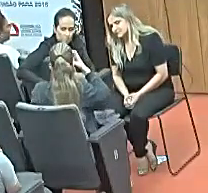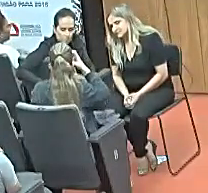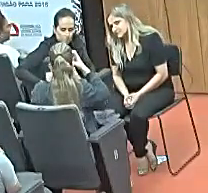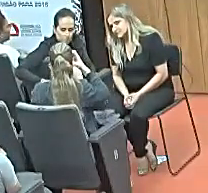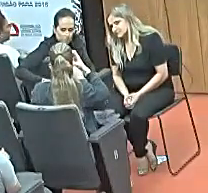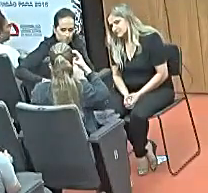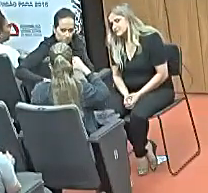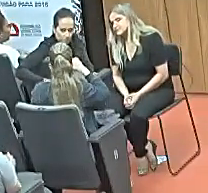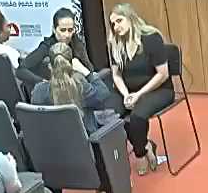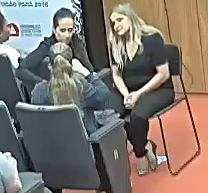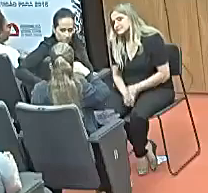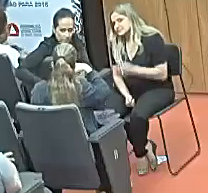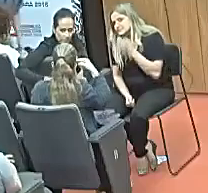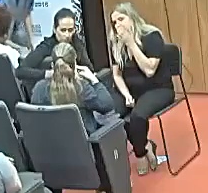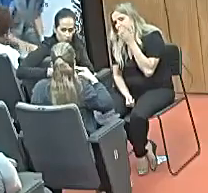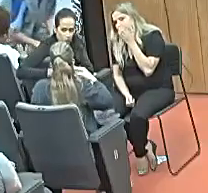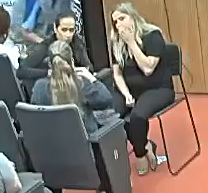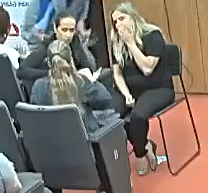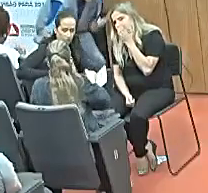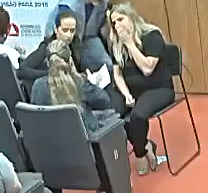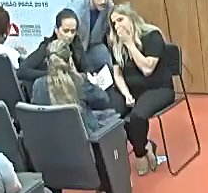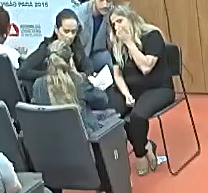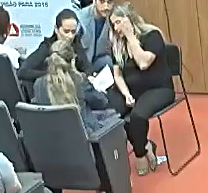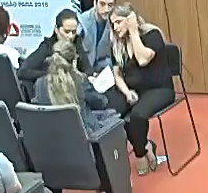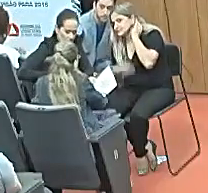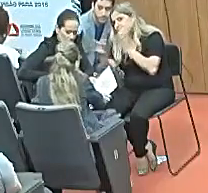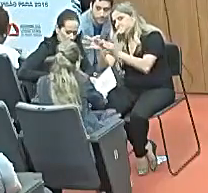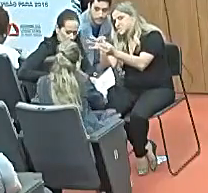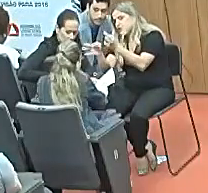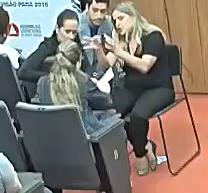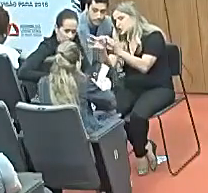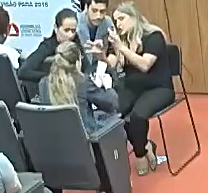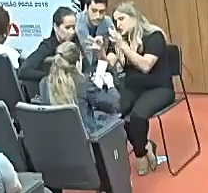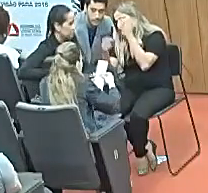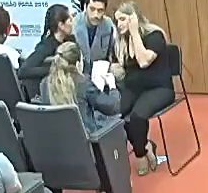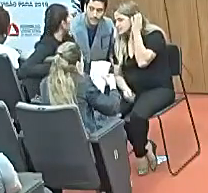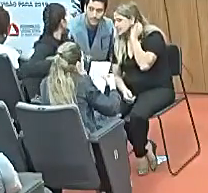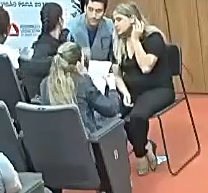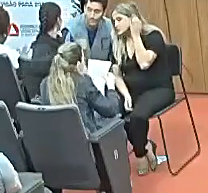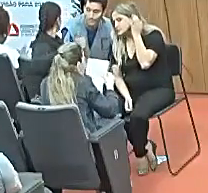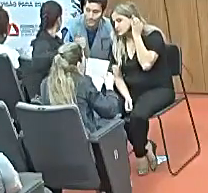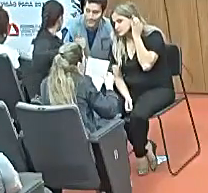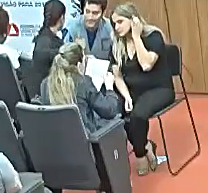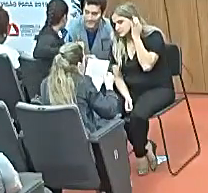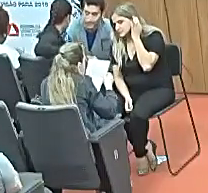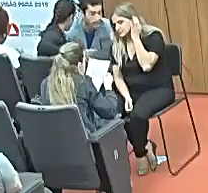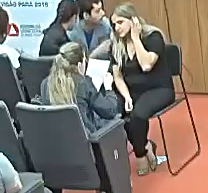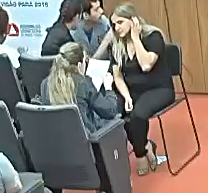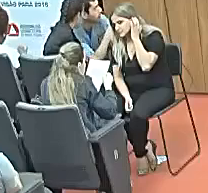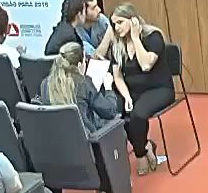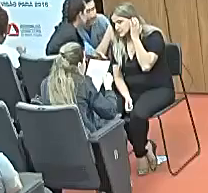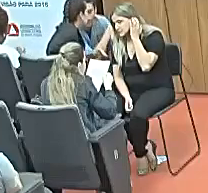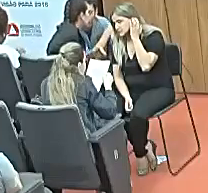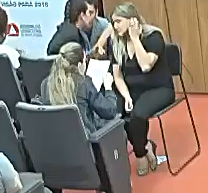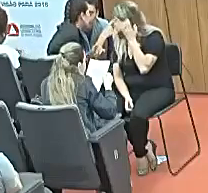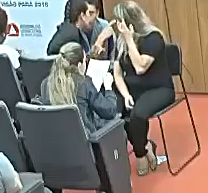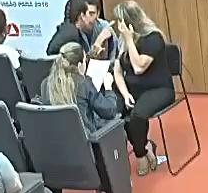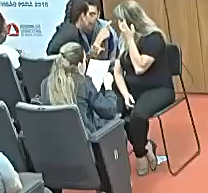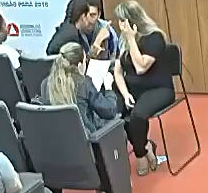obrigado diego convidou agora ainda no eixo educação e cultura